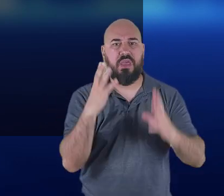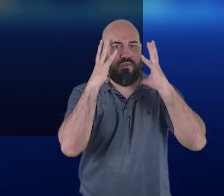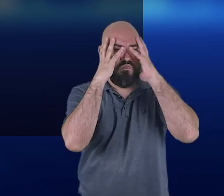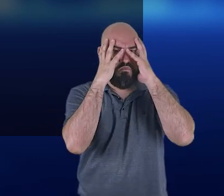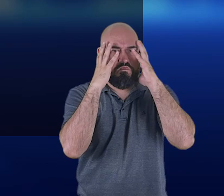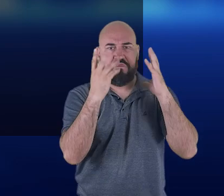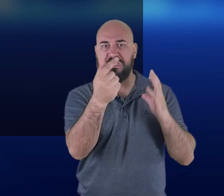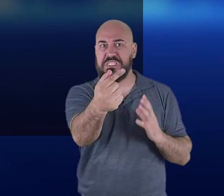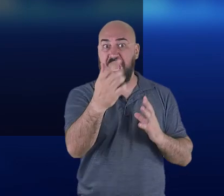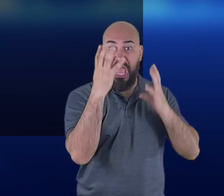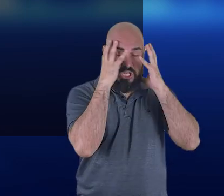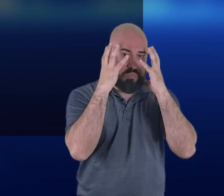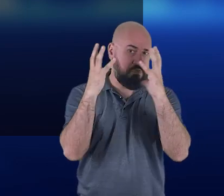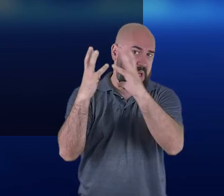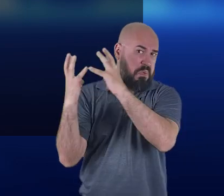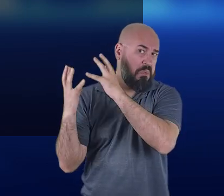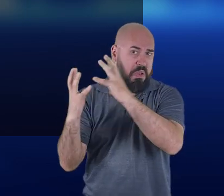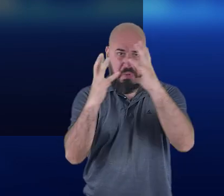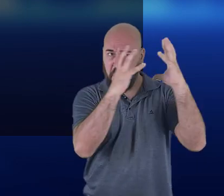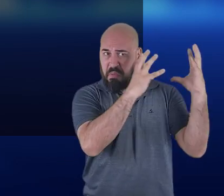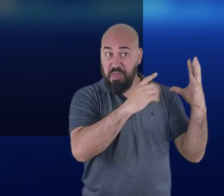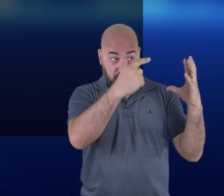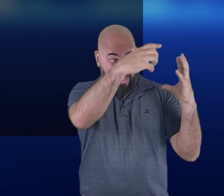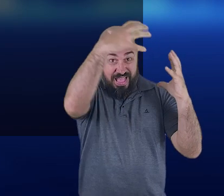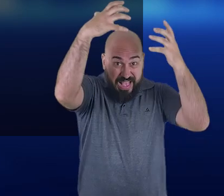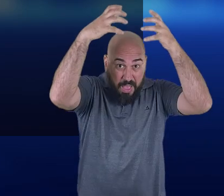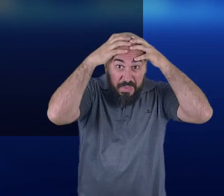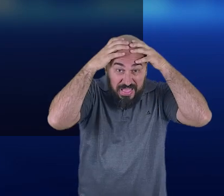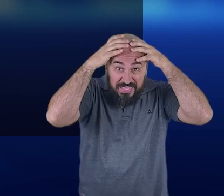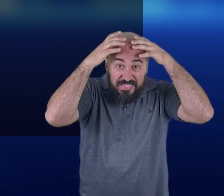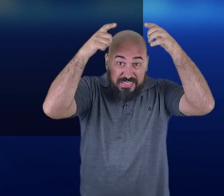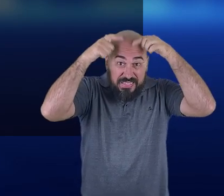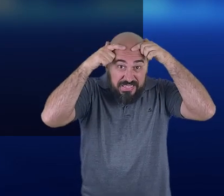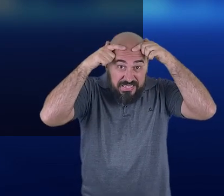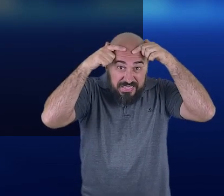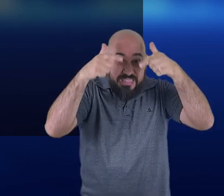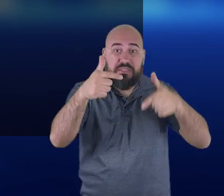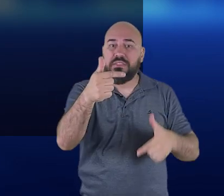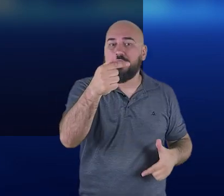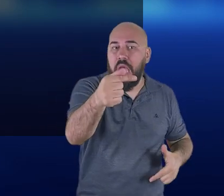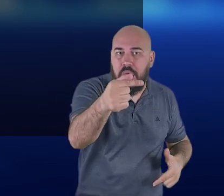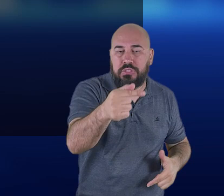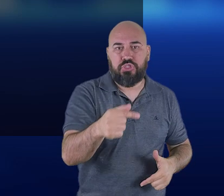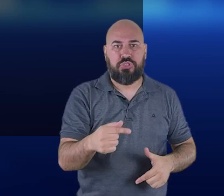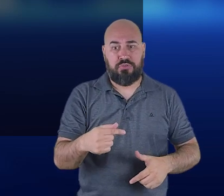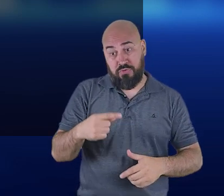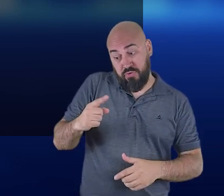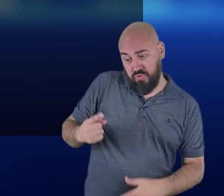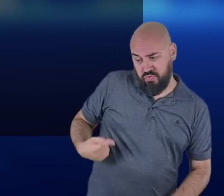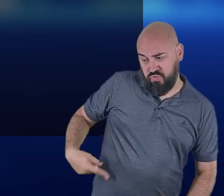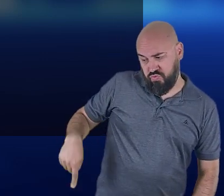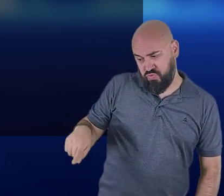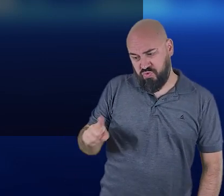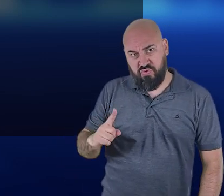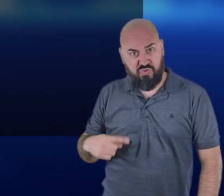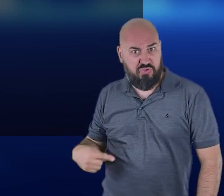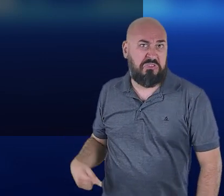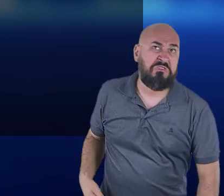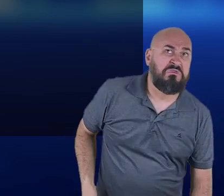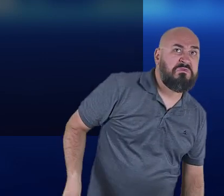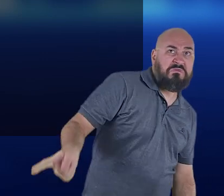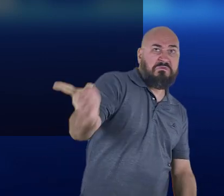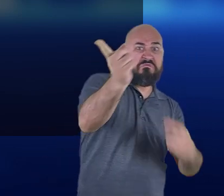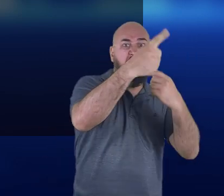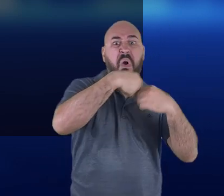10 chifres, e nas cabeças 7 diademas. A sua cauda arrastava a terça parte das estrelas